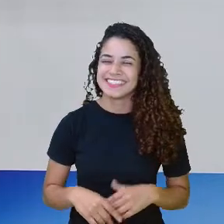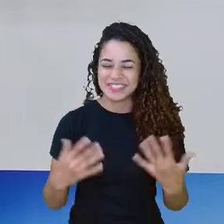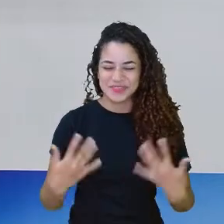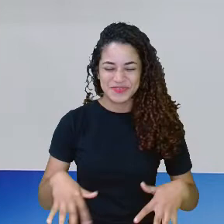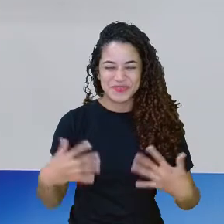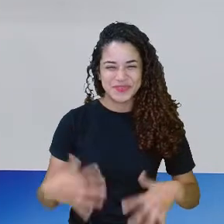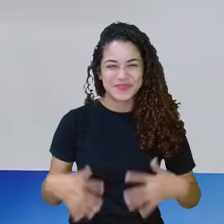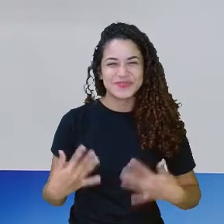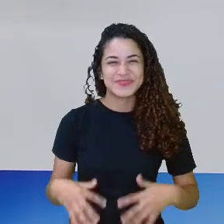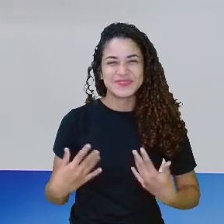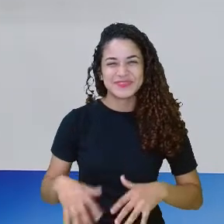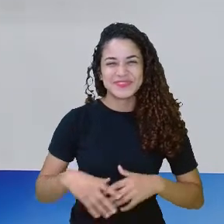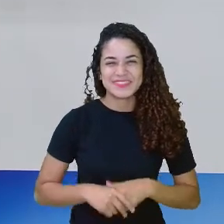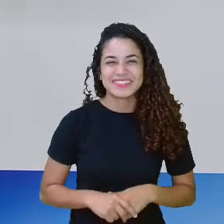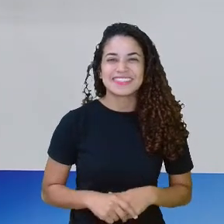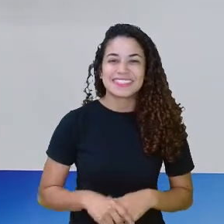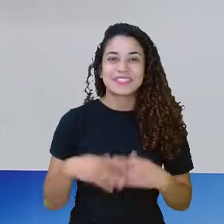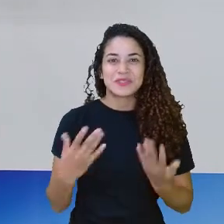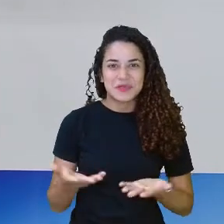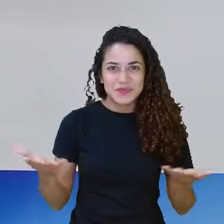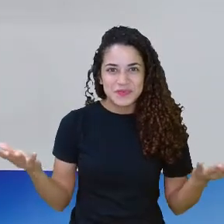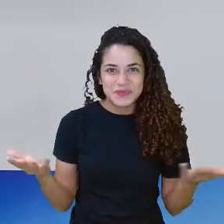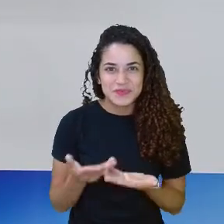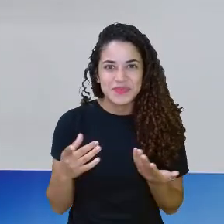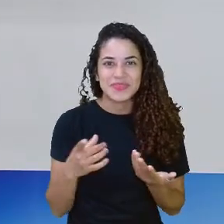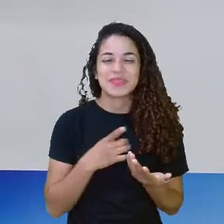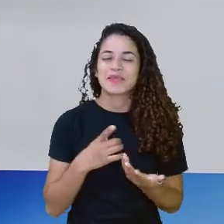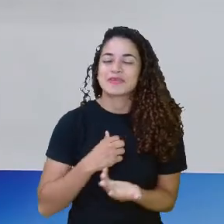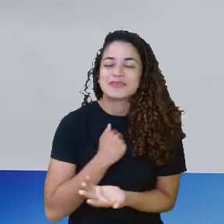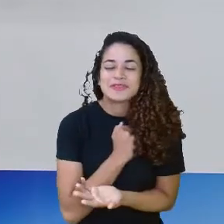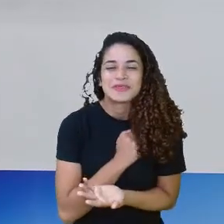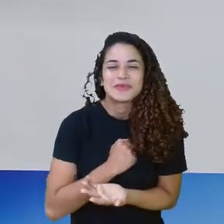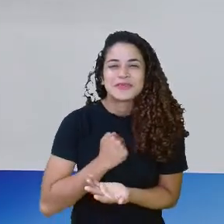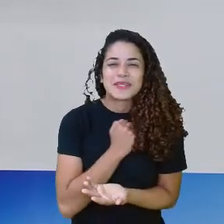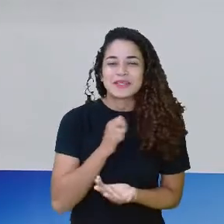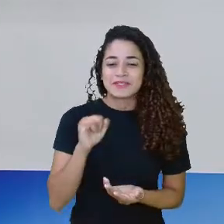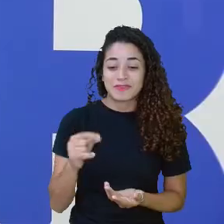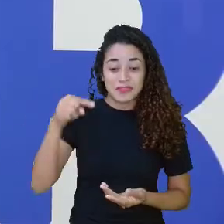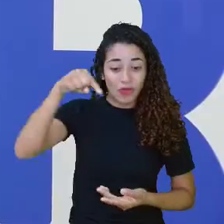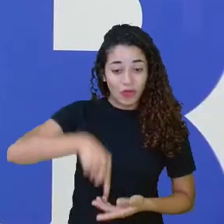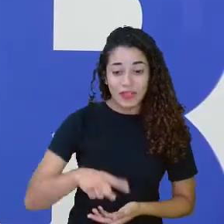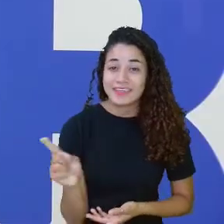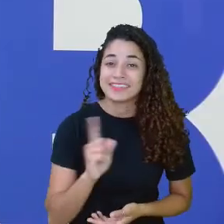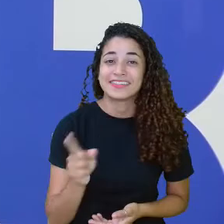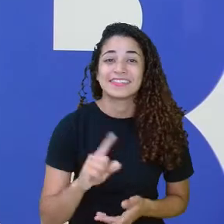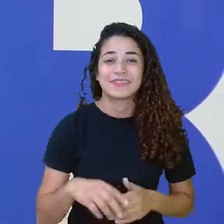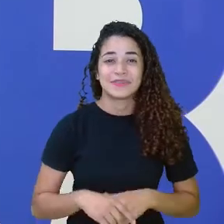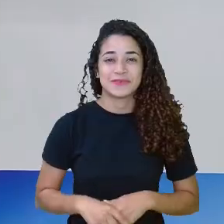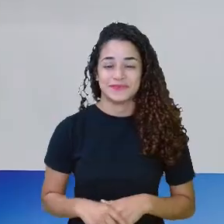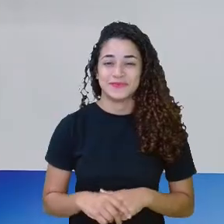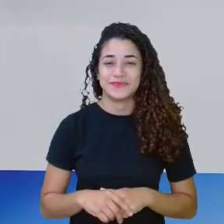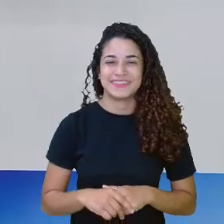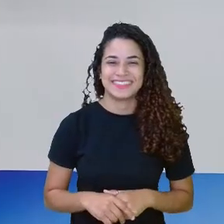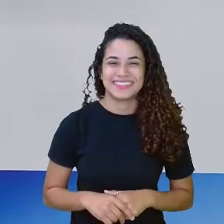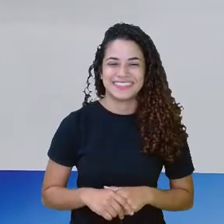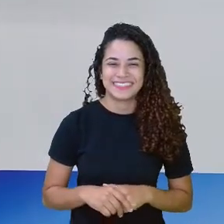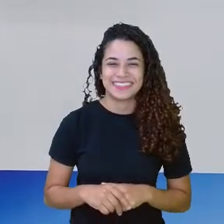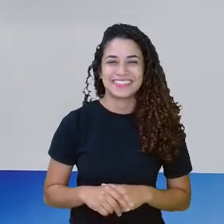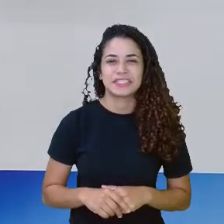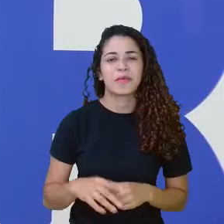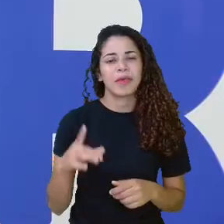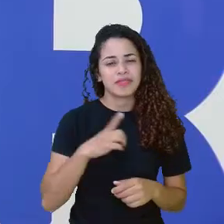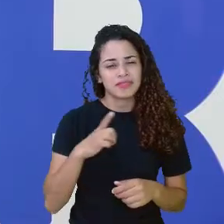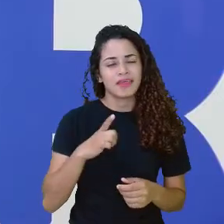Eita, Yasmin, pois a gente vai ter muita saudade se você não ficar Fica aqui na participando ao reprise. vivo com a gente. Mas tem